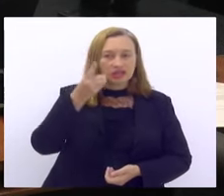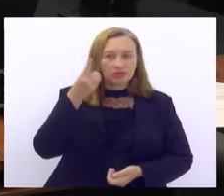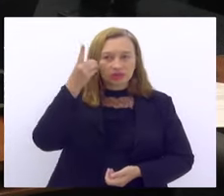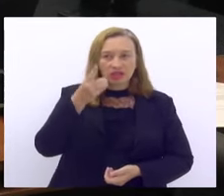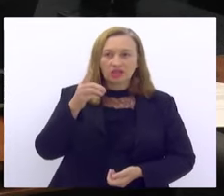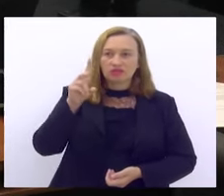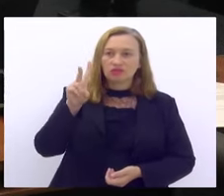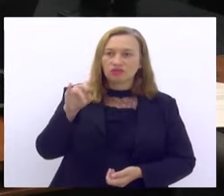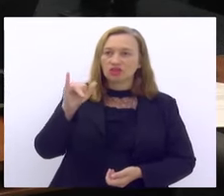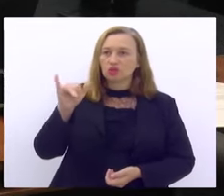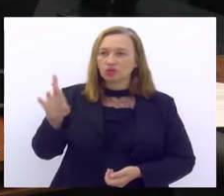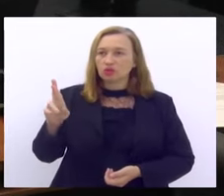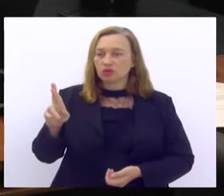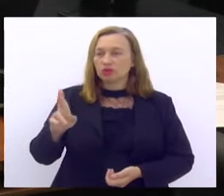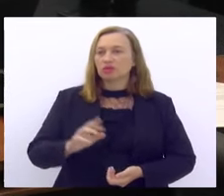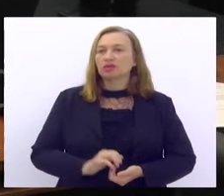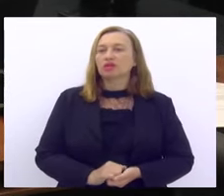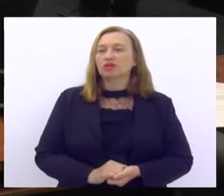Júnior.